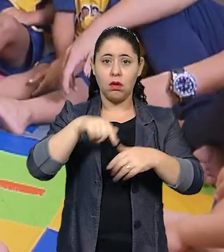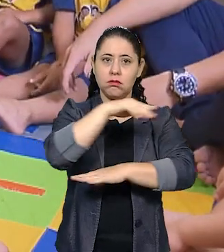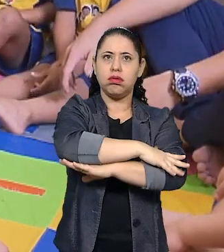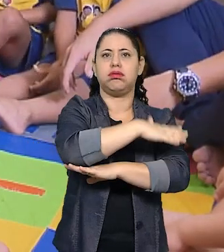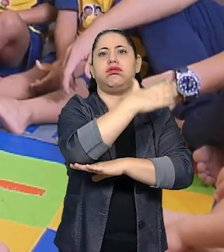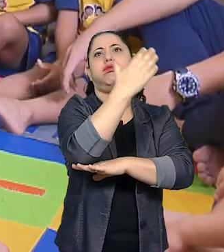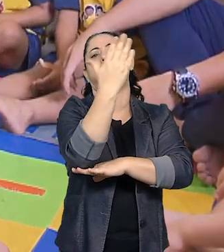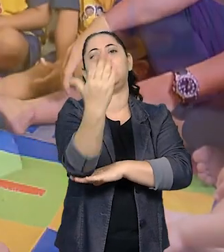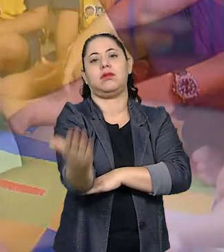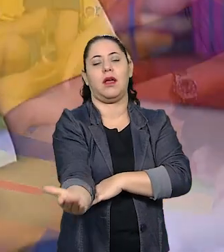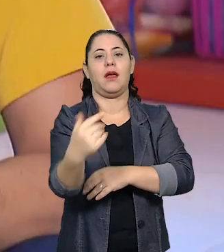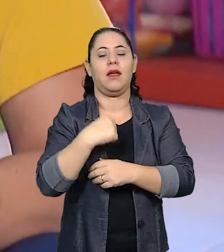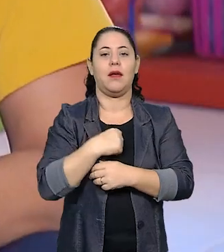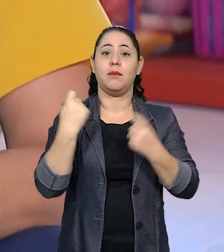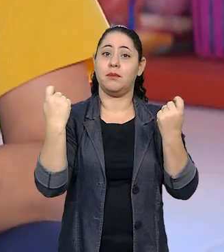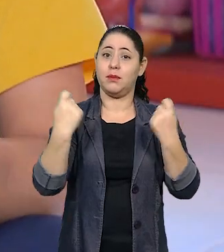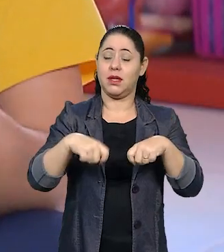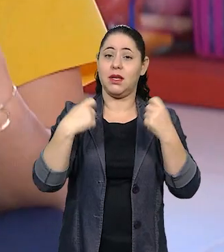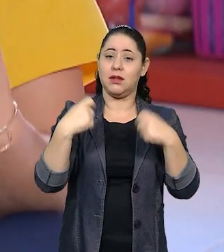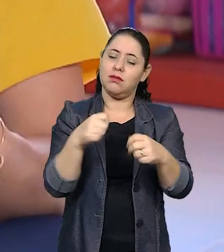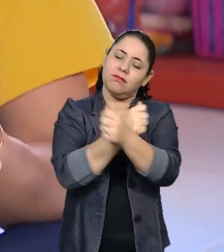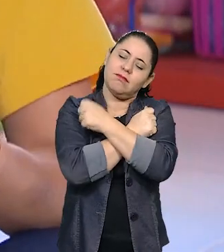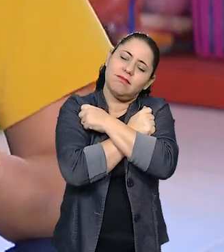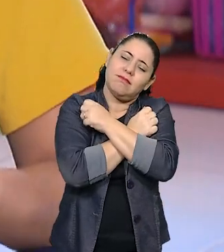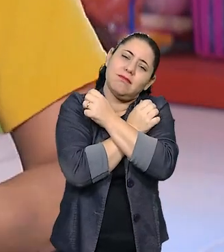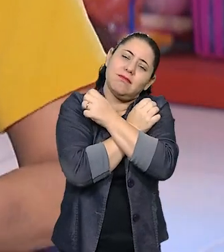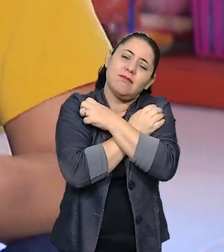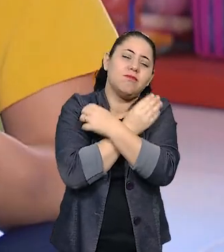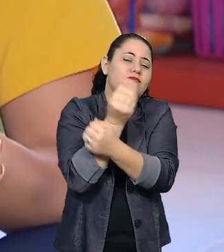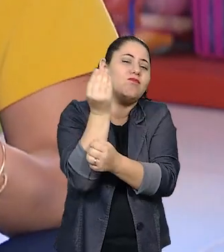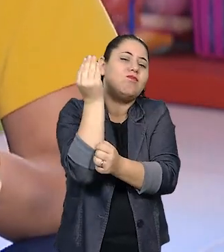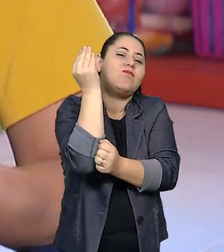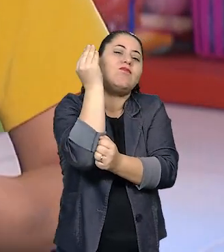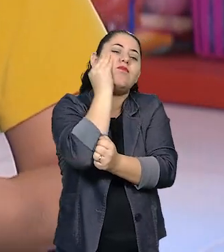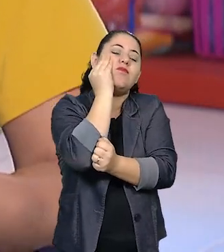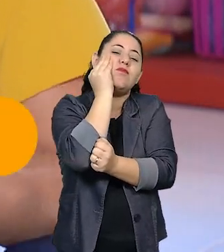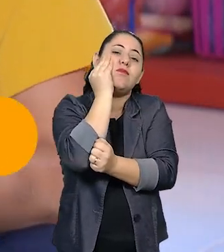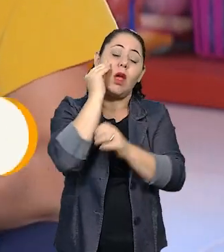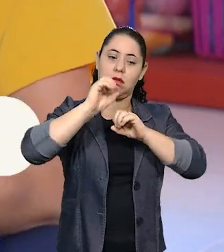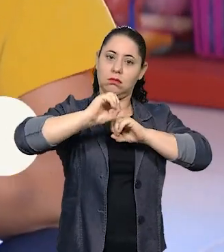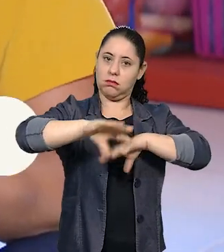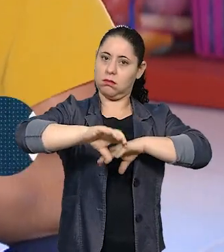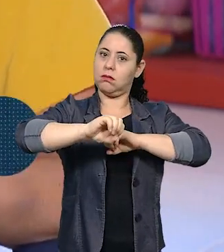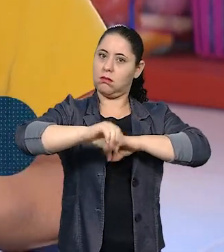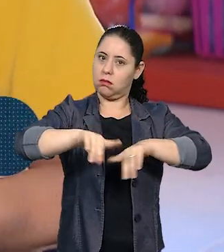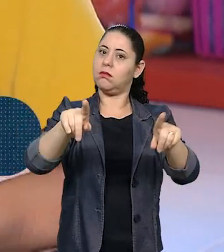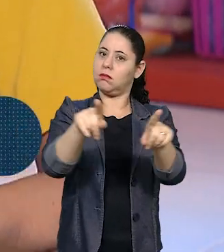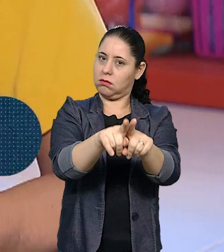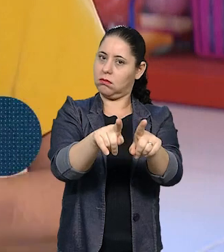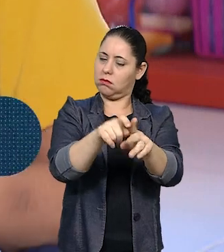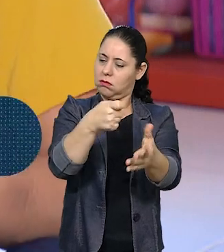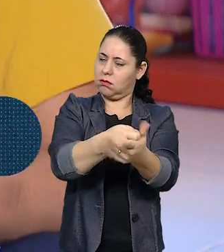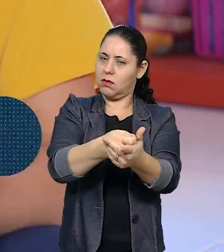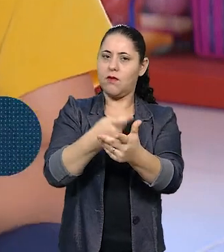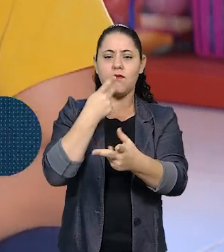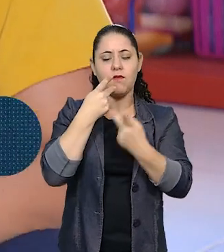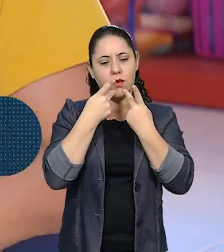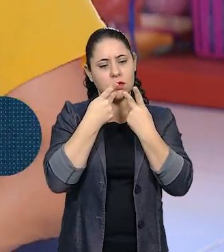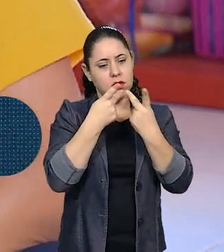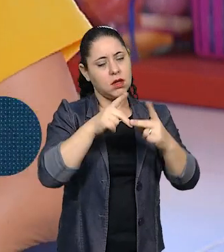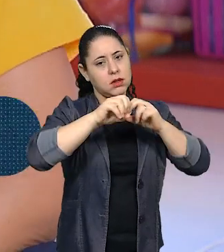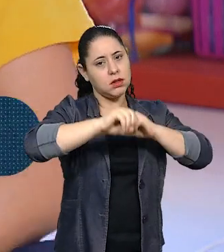A tia Dai, por exemplo, não se vê fazendo outra coisa. Eu penso assim, eles ficam aqui o dia todo. Então, assim, eu